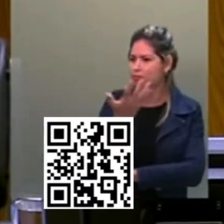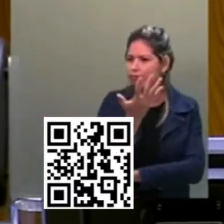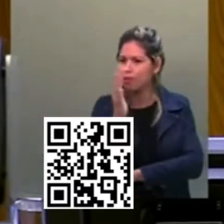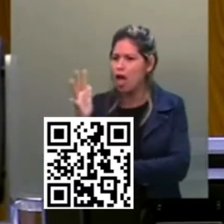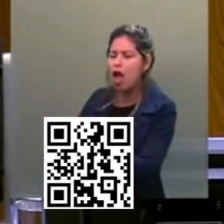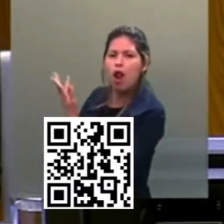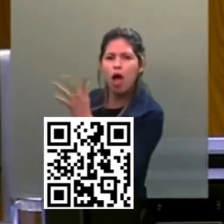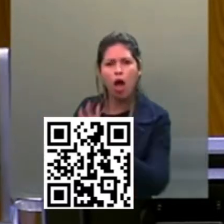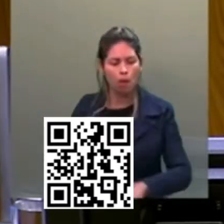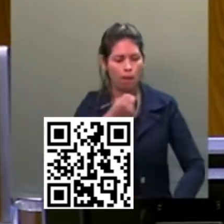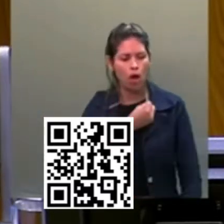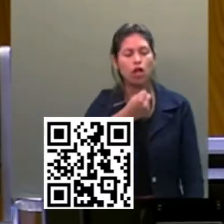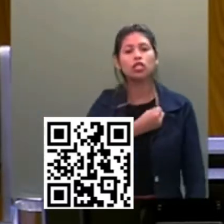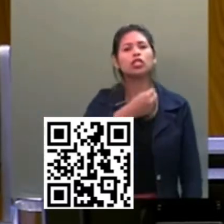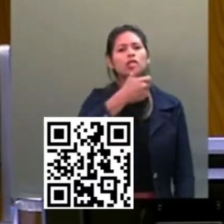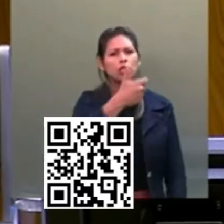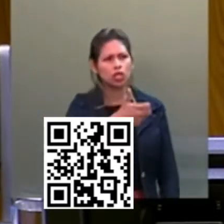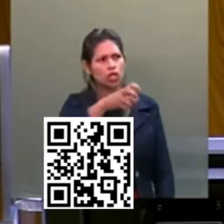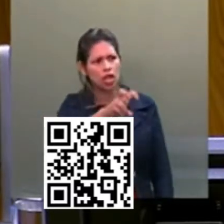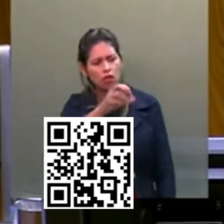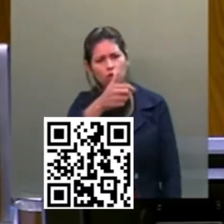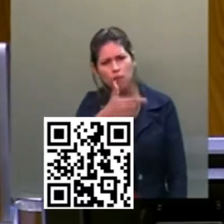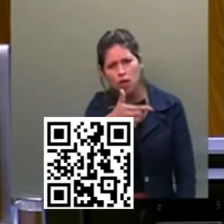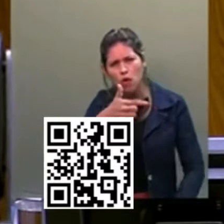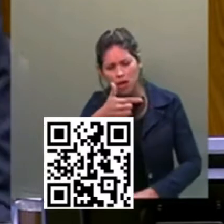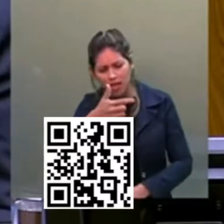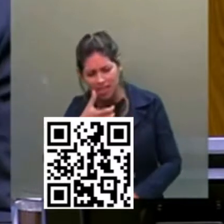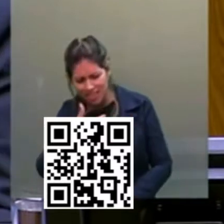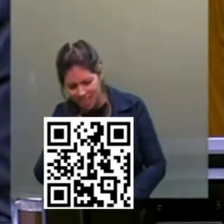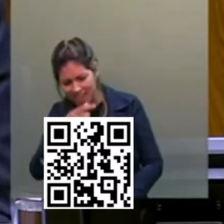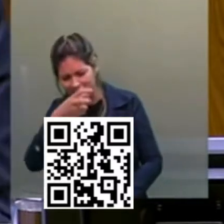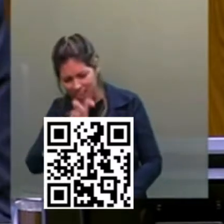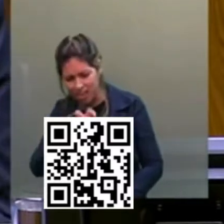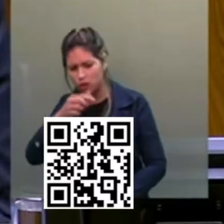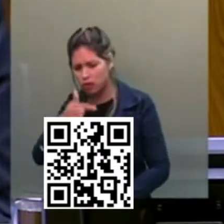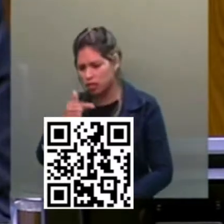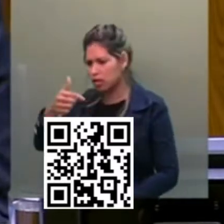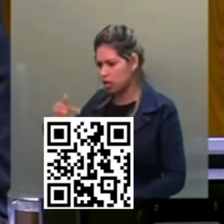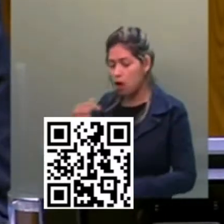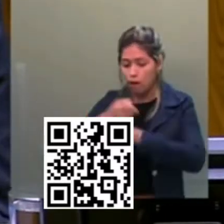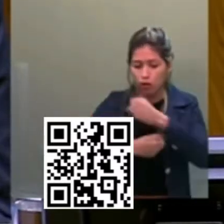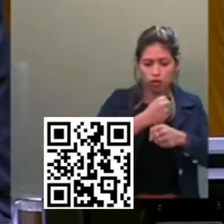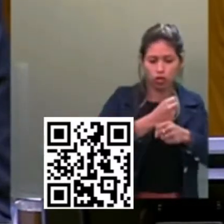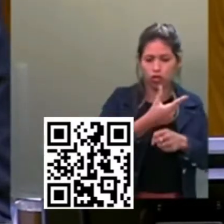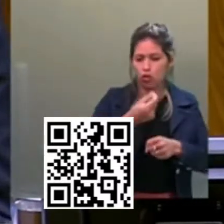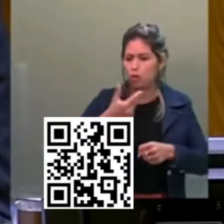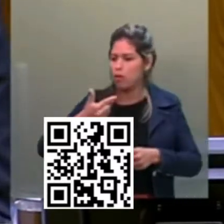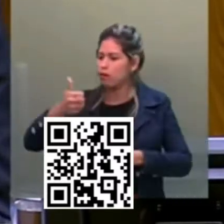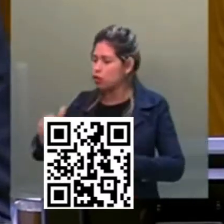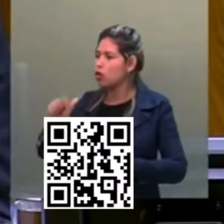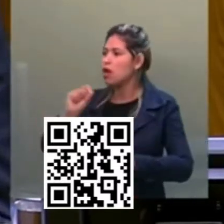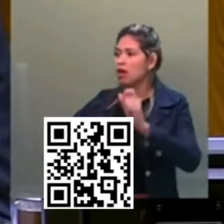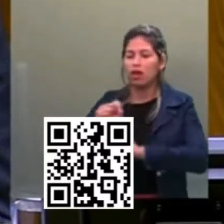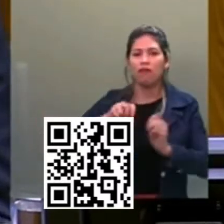PL 1539 de 2021, que estabelece nova meta de redução das emissões de gases de efeito estufa para